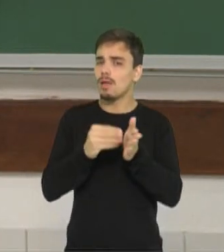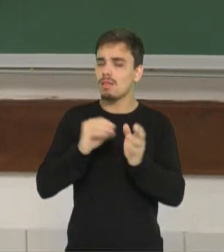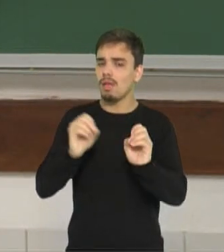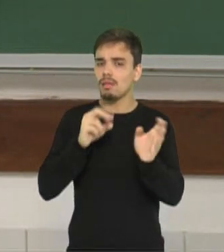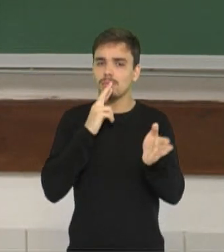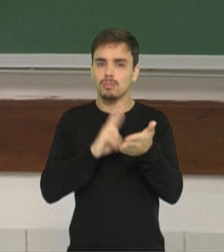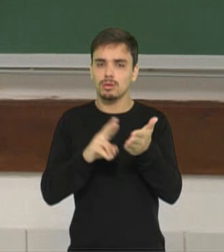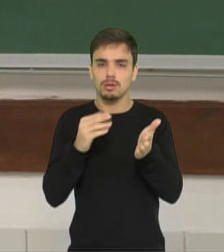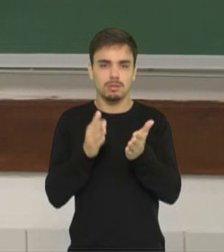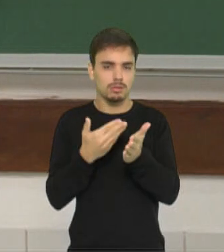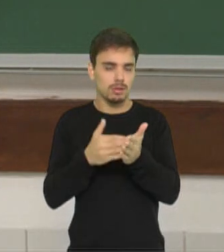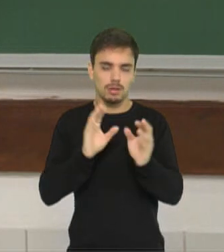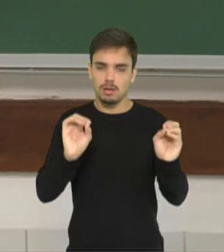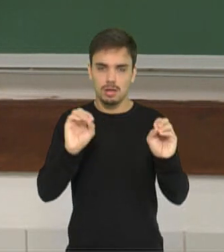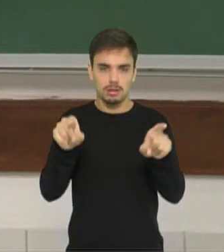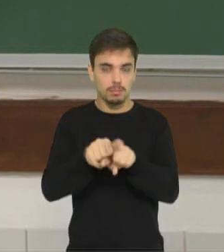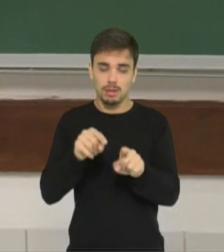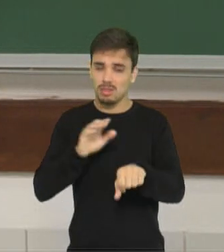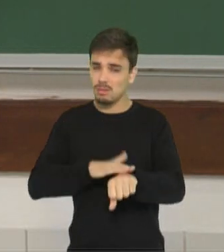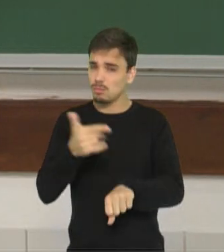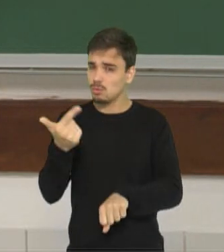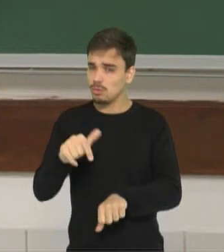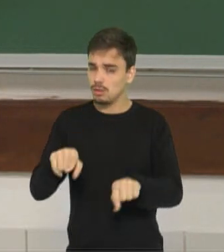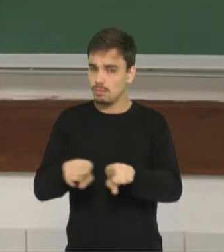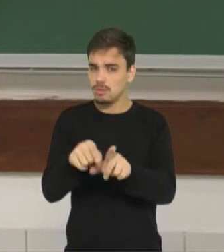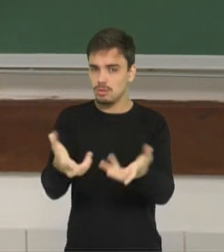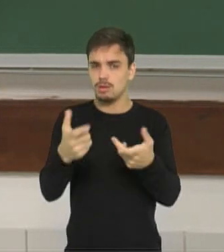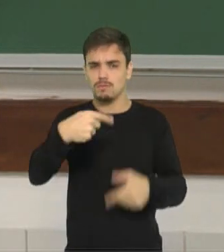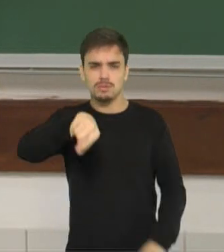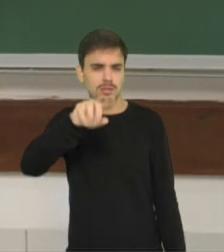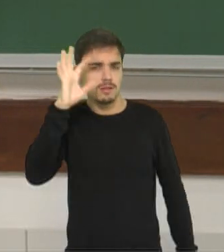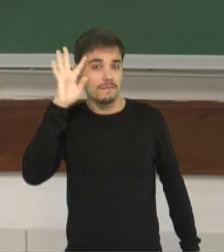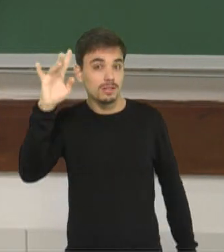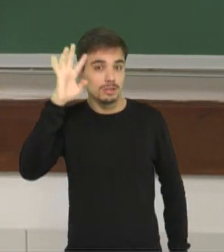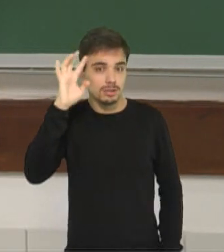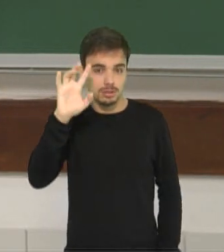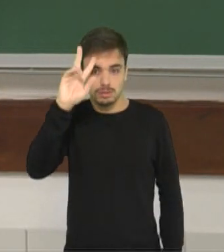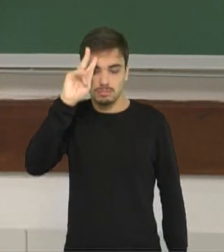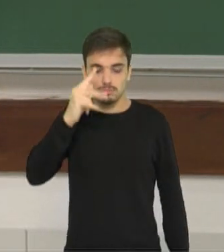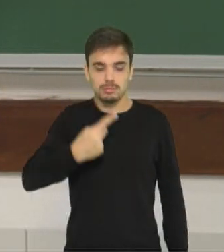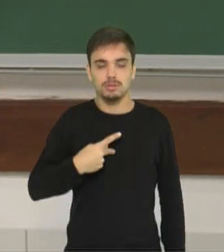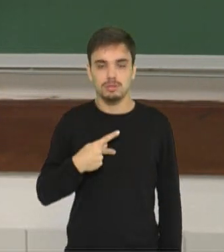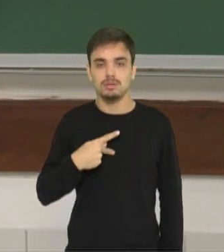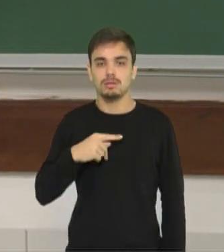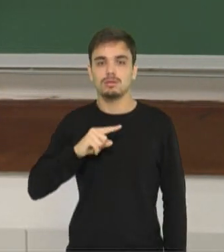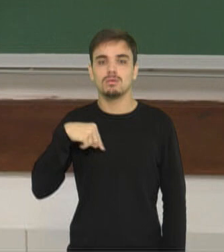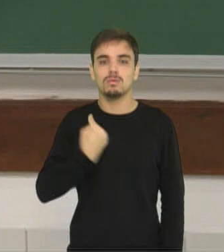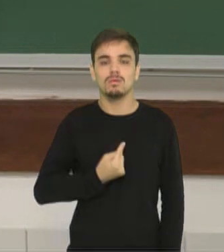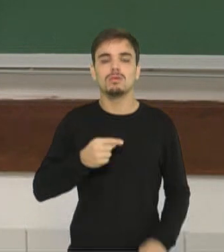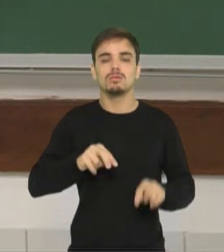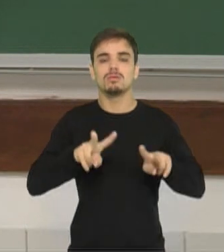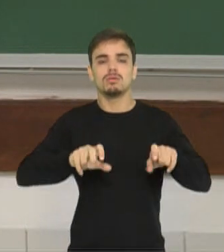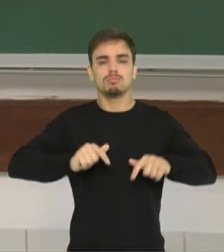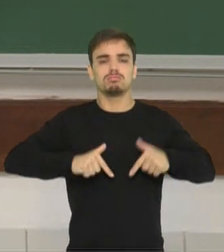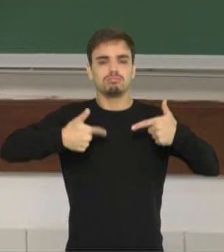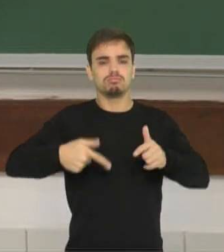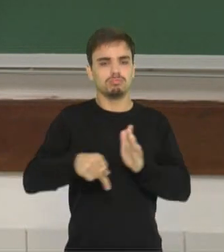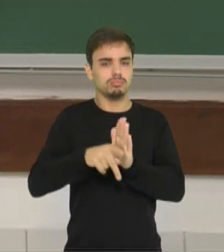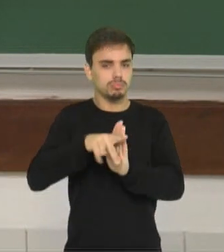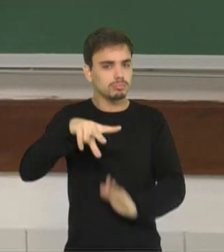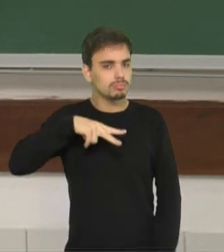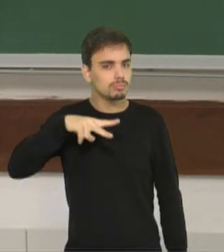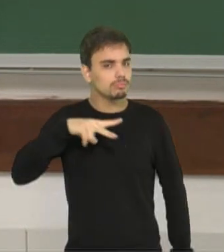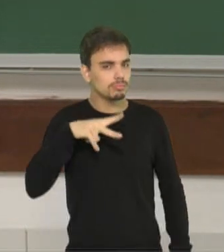deixar tempo aí para vocês responderem, mas eu gostaria que vocês refletissem um pouquinho nas atitudes de vocês. Nós